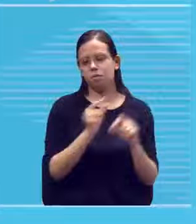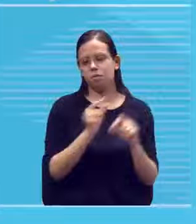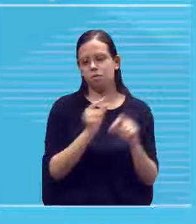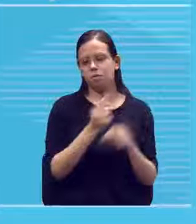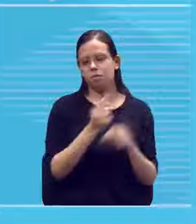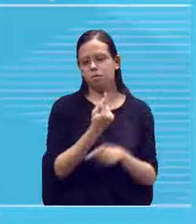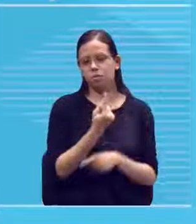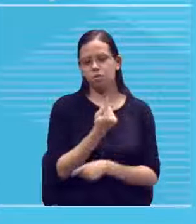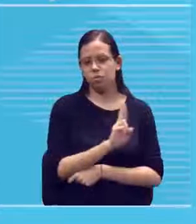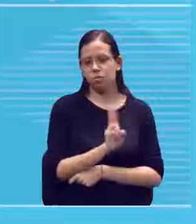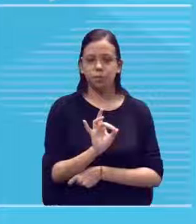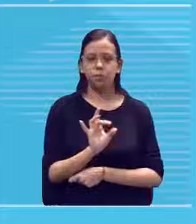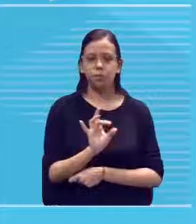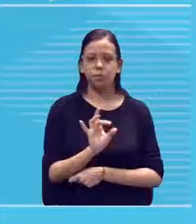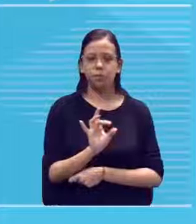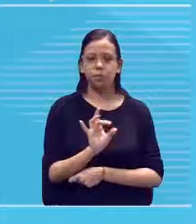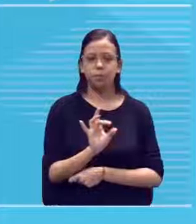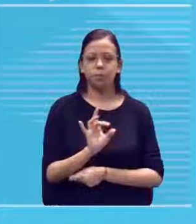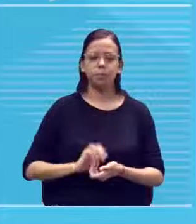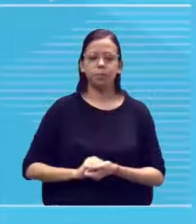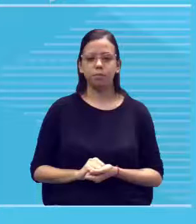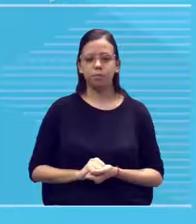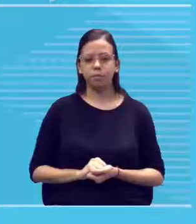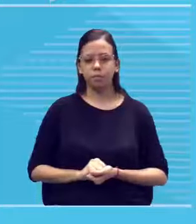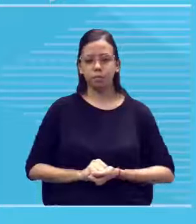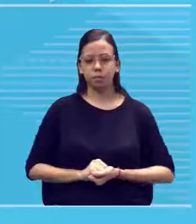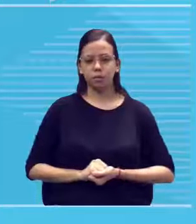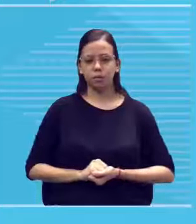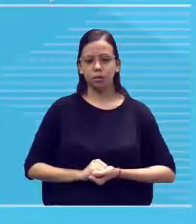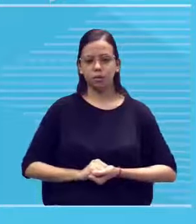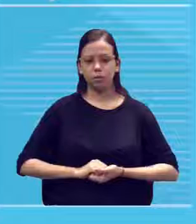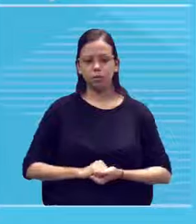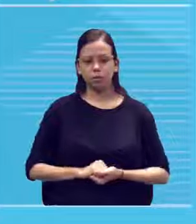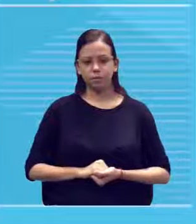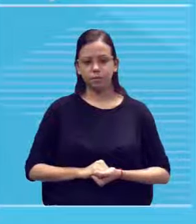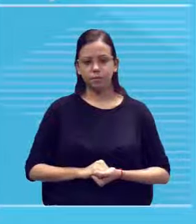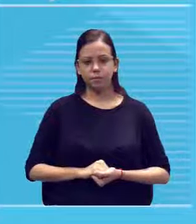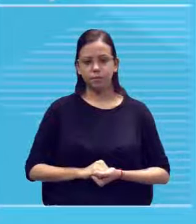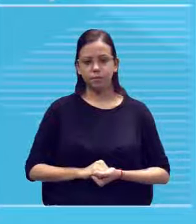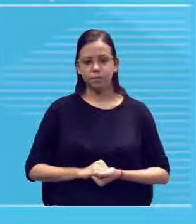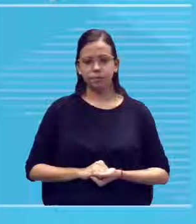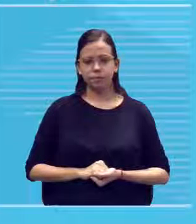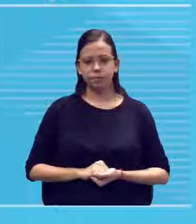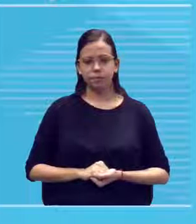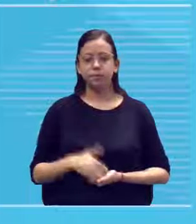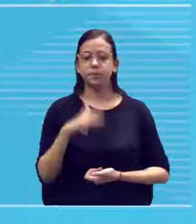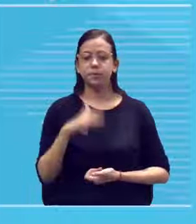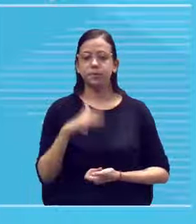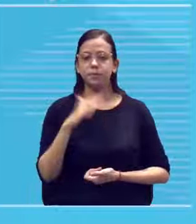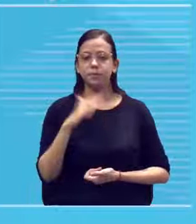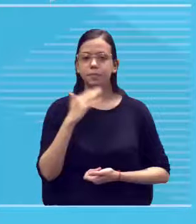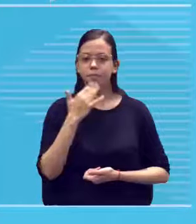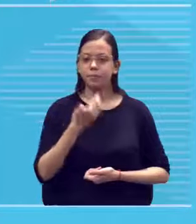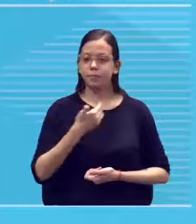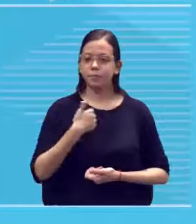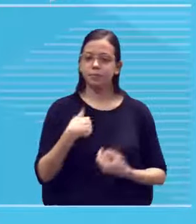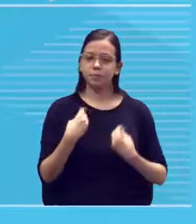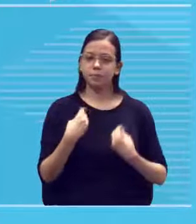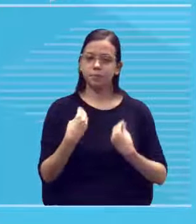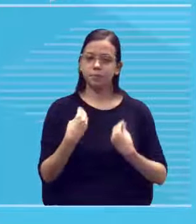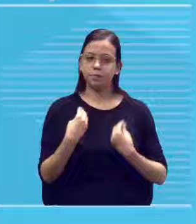eu devolvesse o filme pediram ir e a devolução do